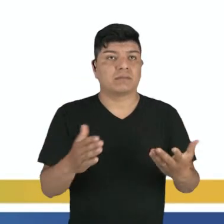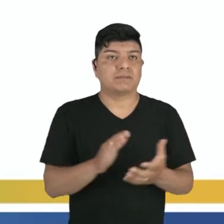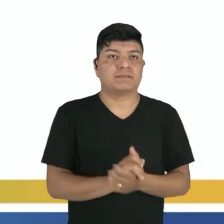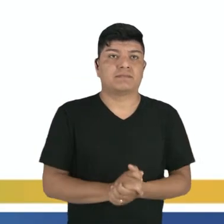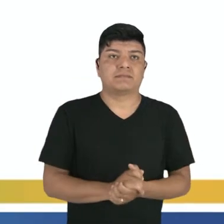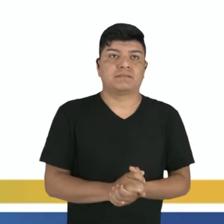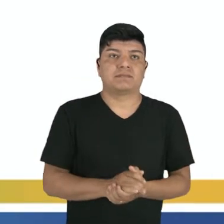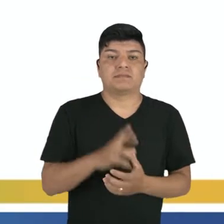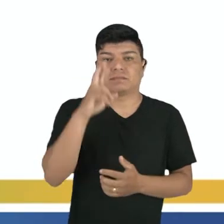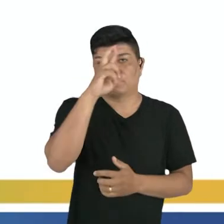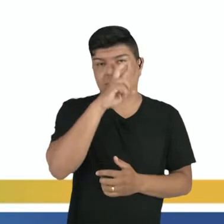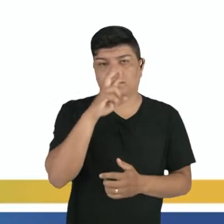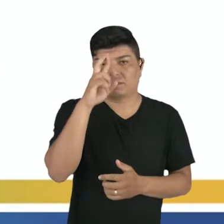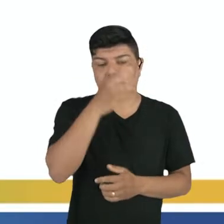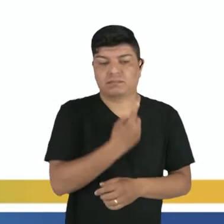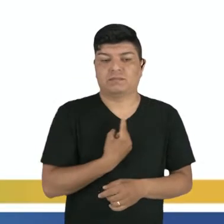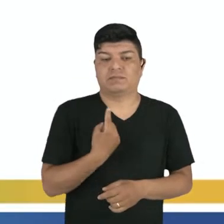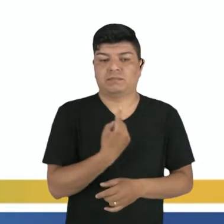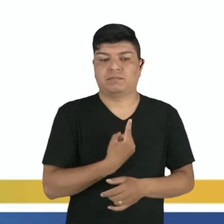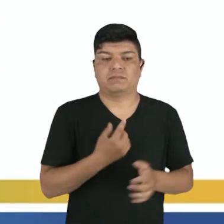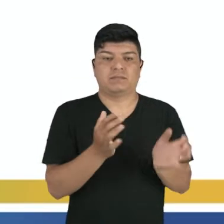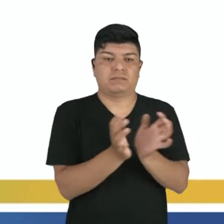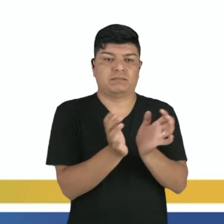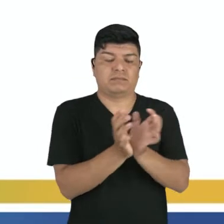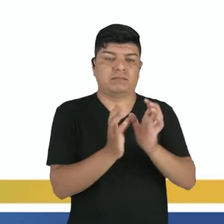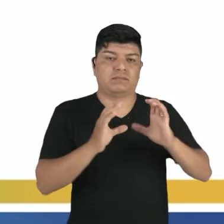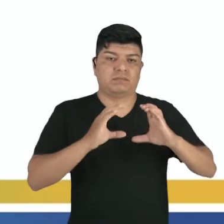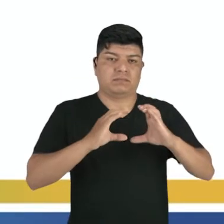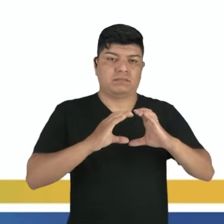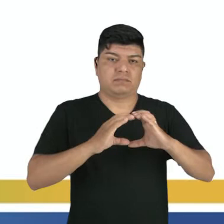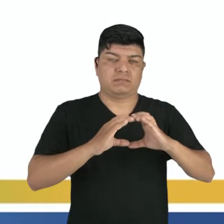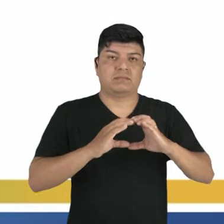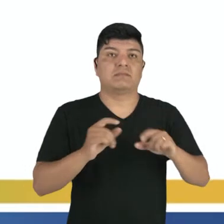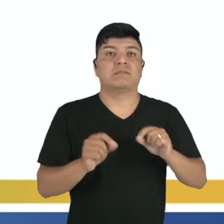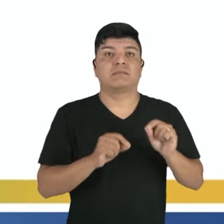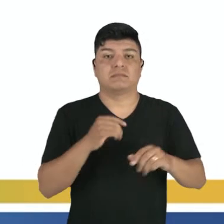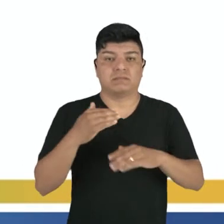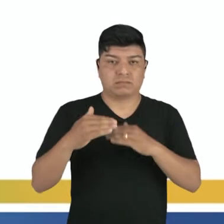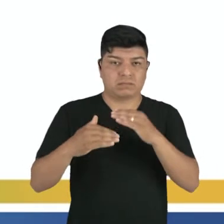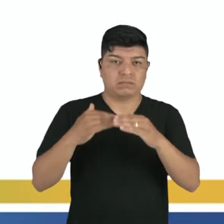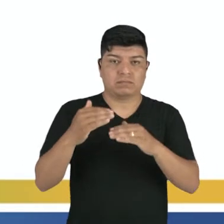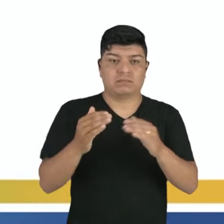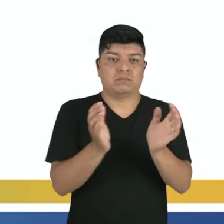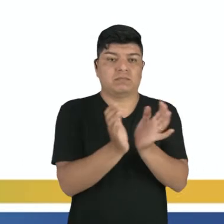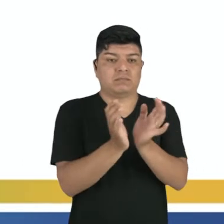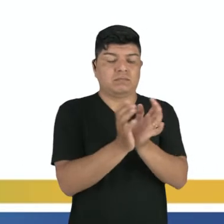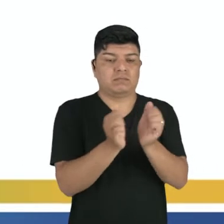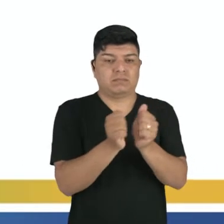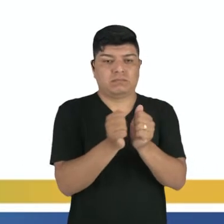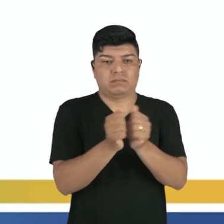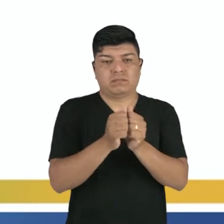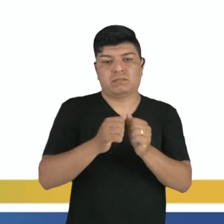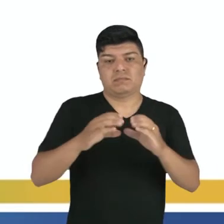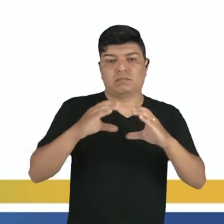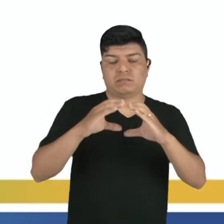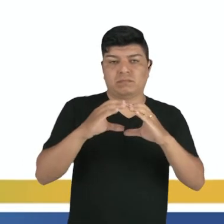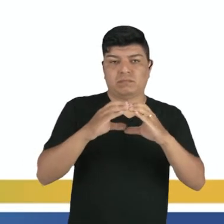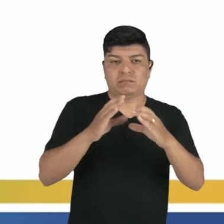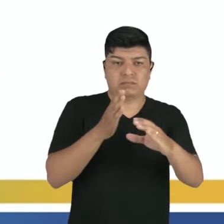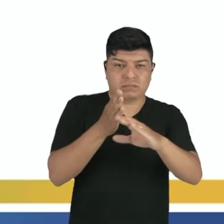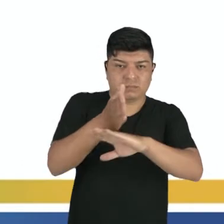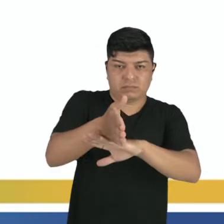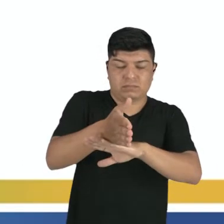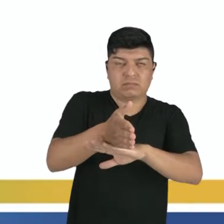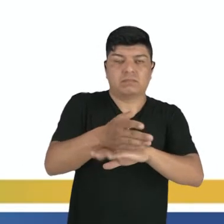são observação individual e coletiva da Bola progressão da equipe com a posse da bola em direção ao